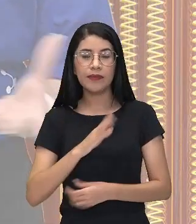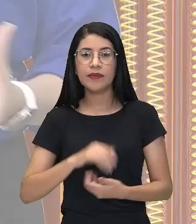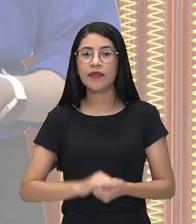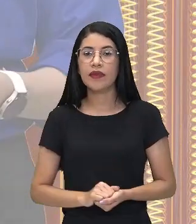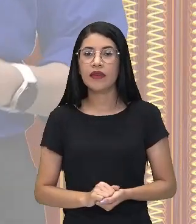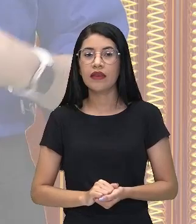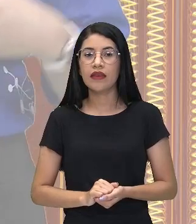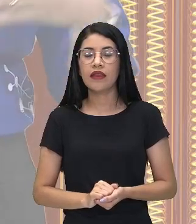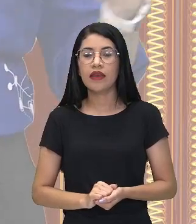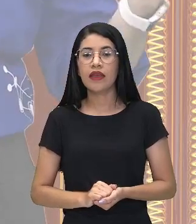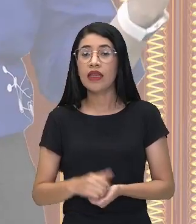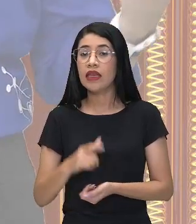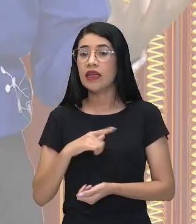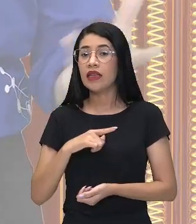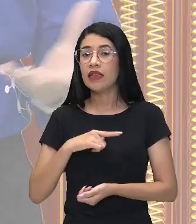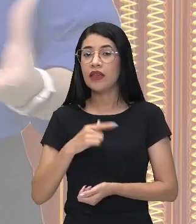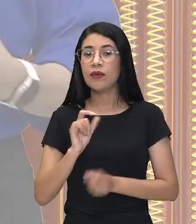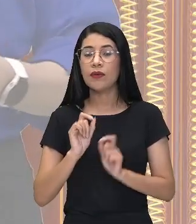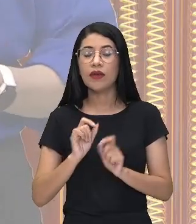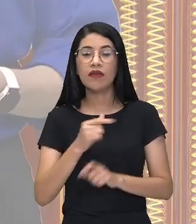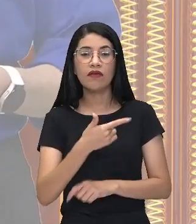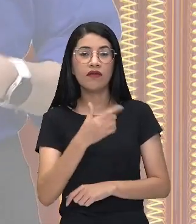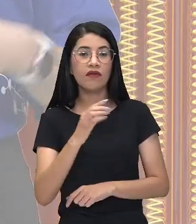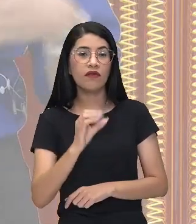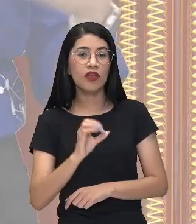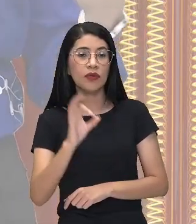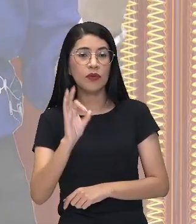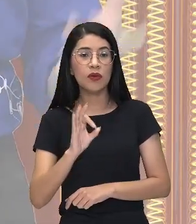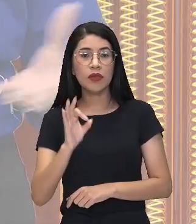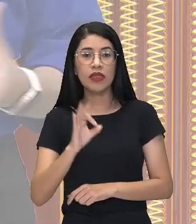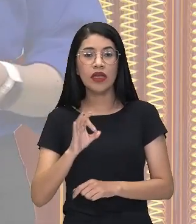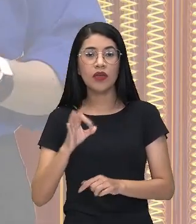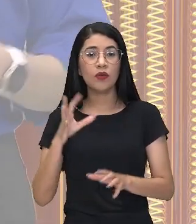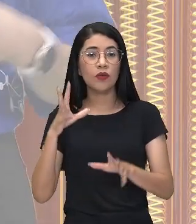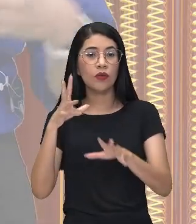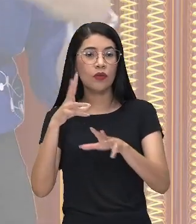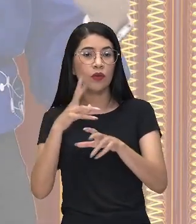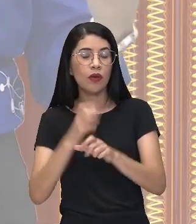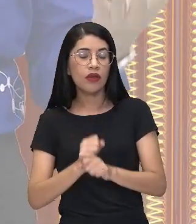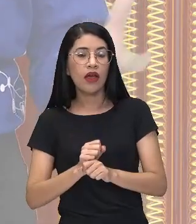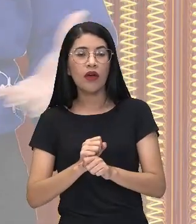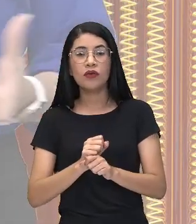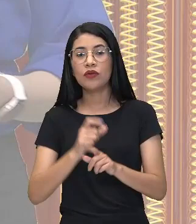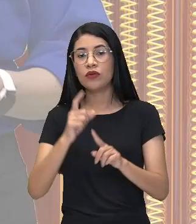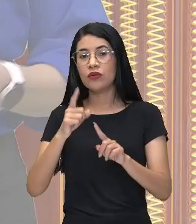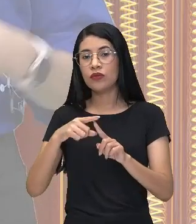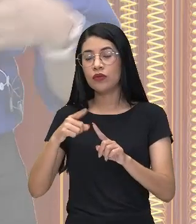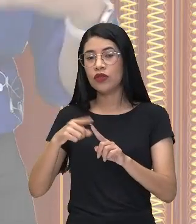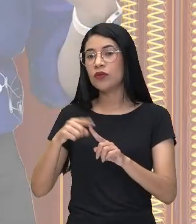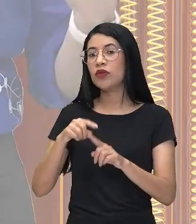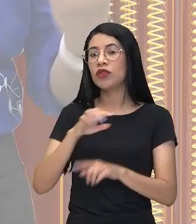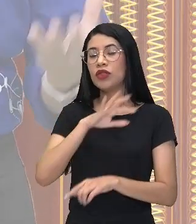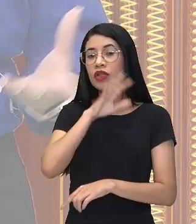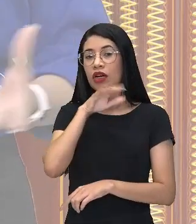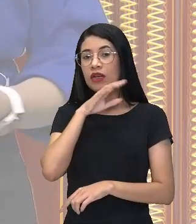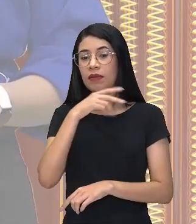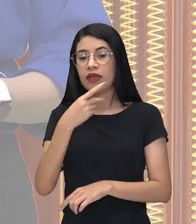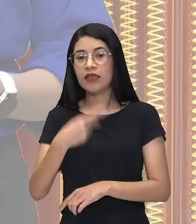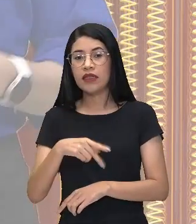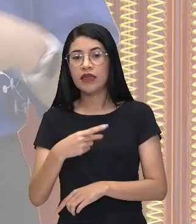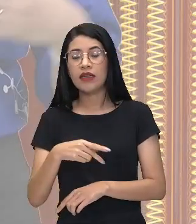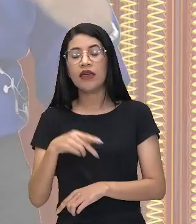com 20% de todas as espécies conhecidas do nosso planeta, o